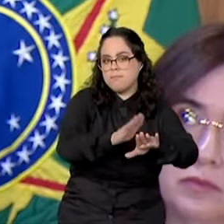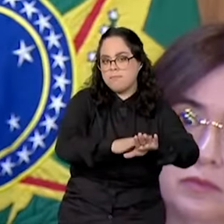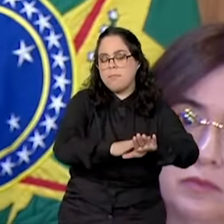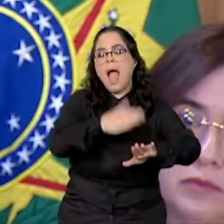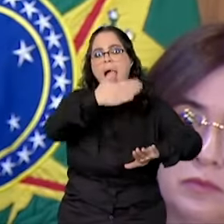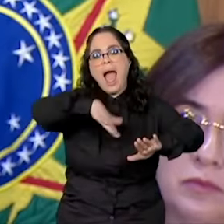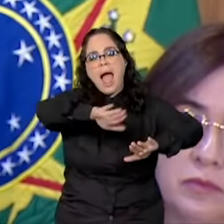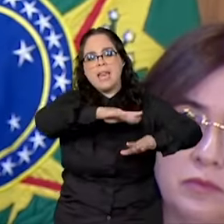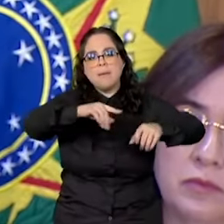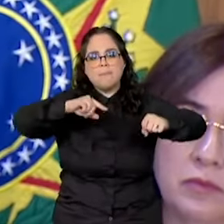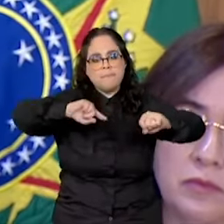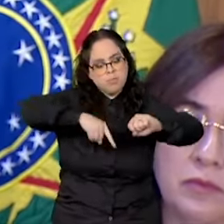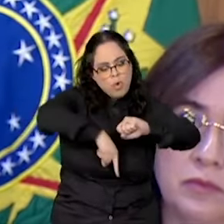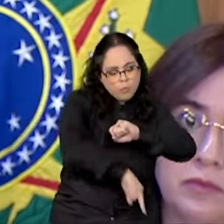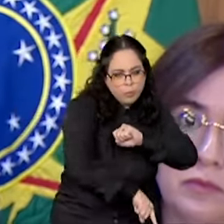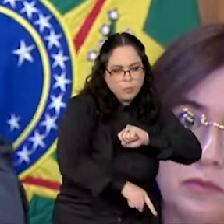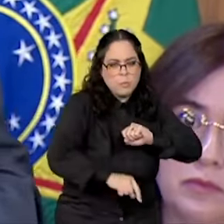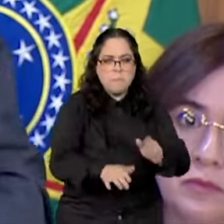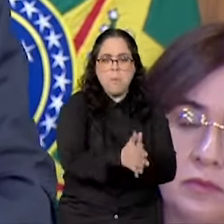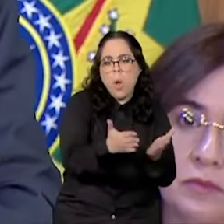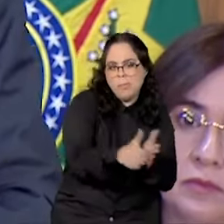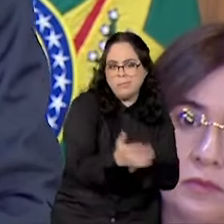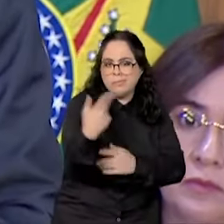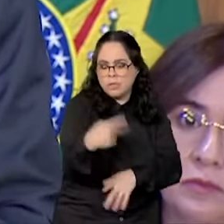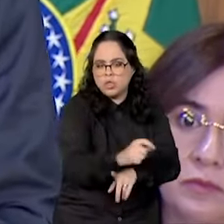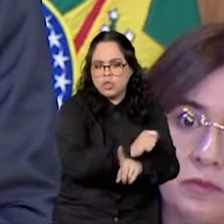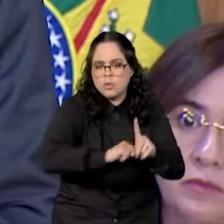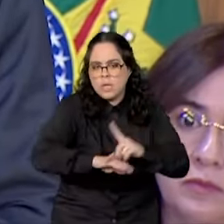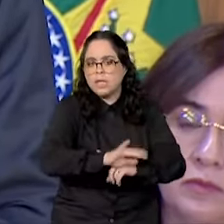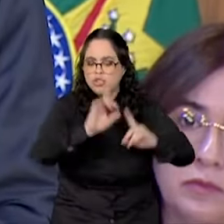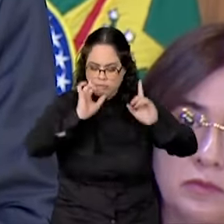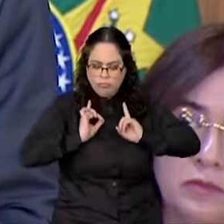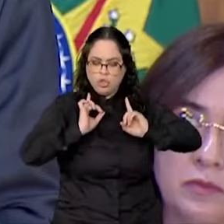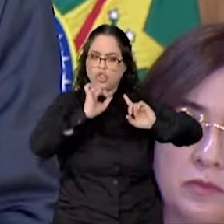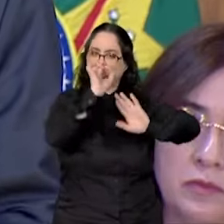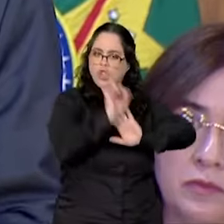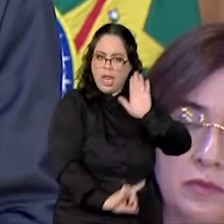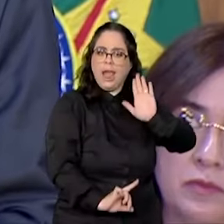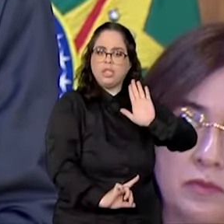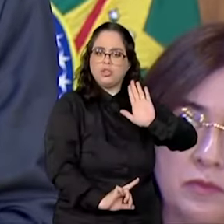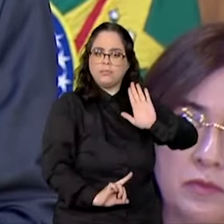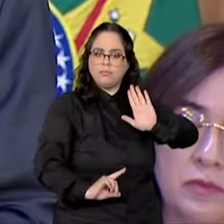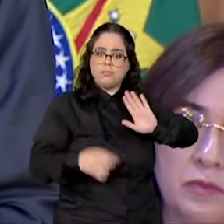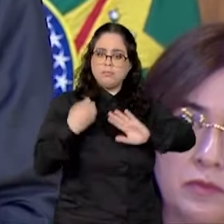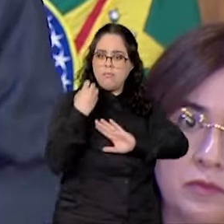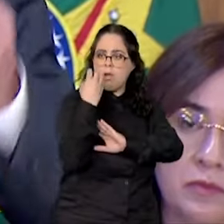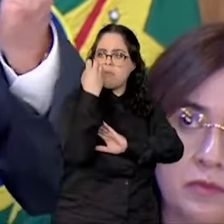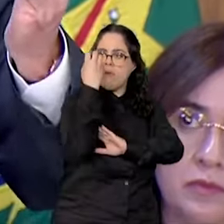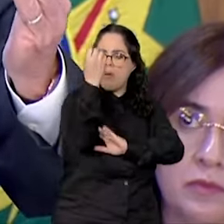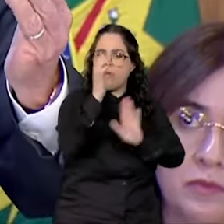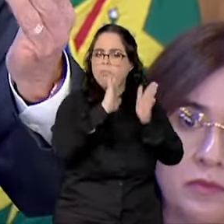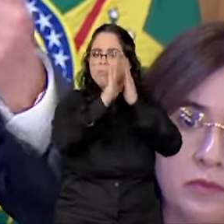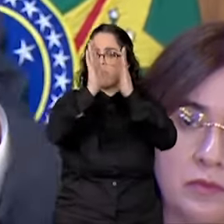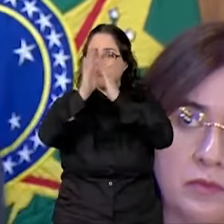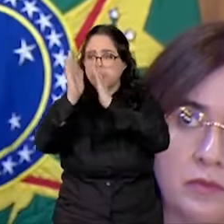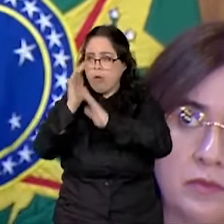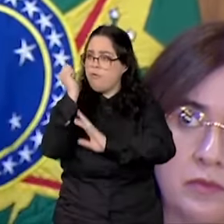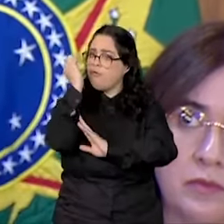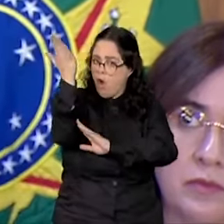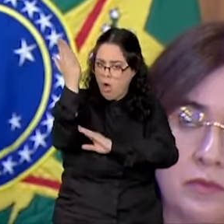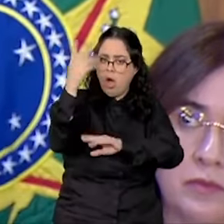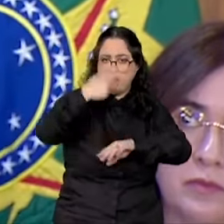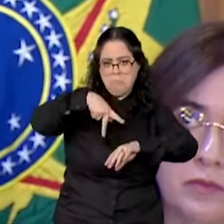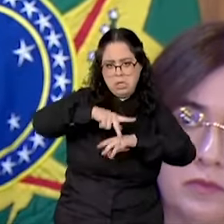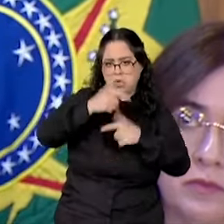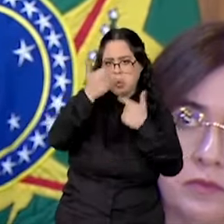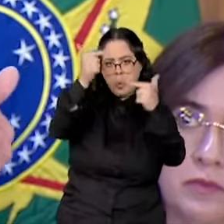camadas mais baixas da sociedade tenha o direito de viajar, e viajar para fora e viajar para